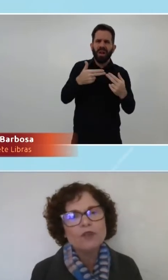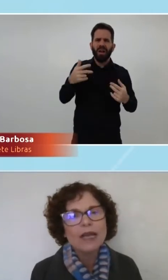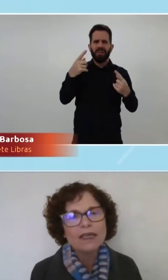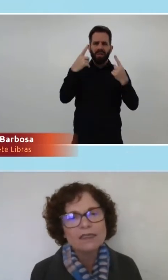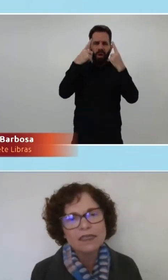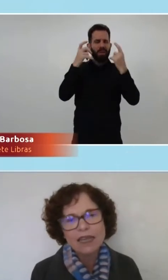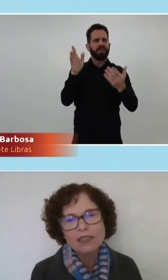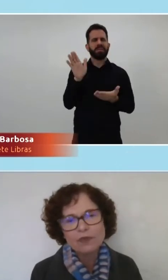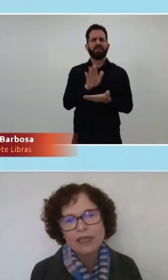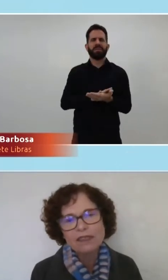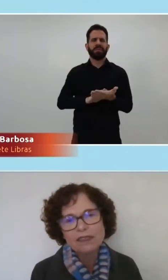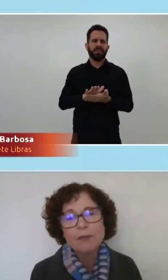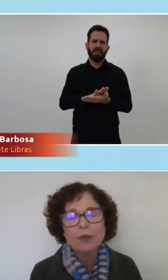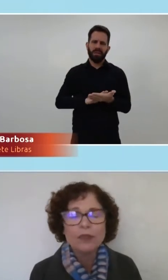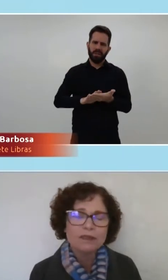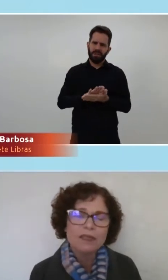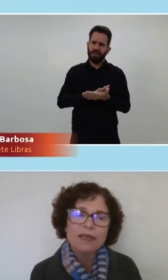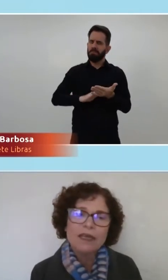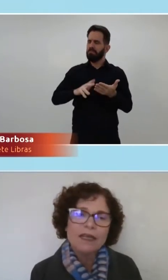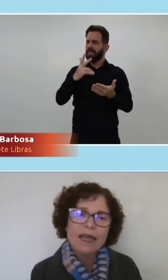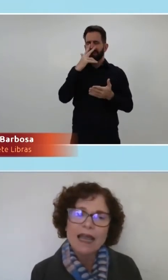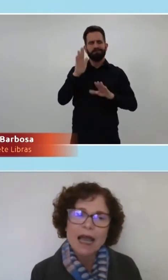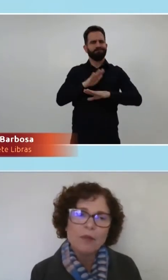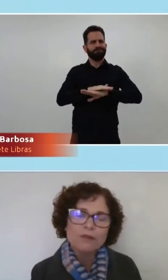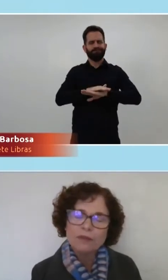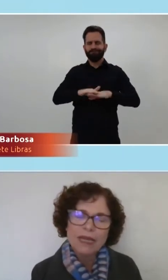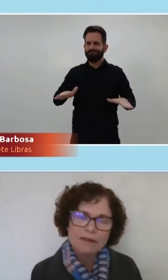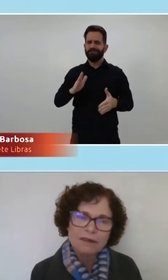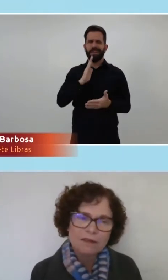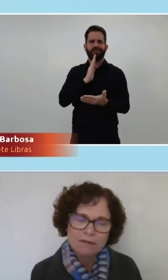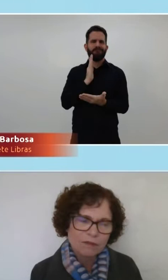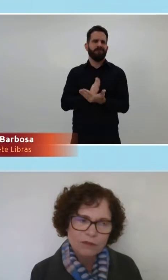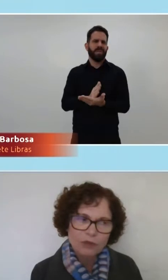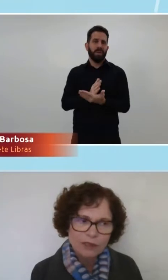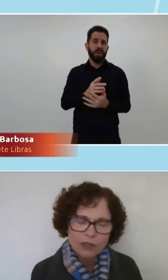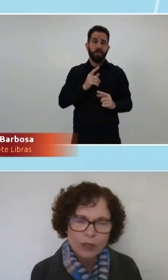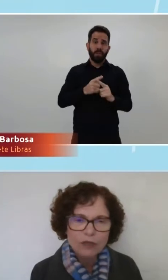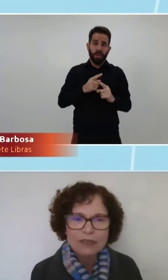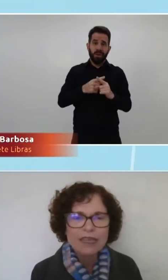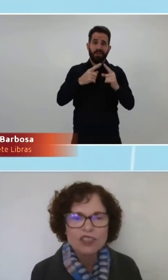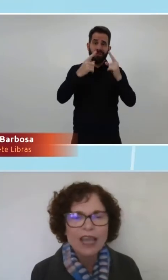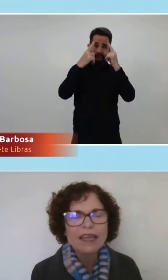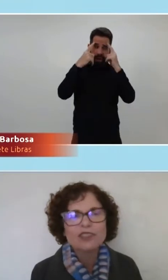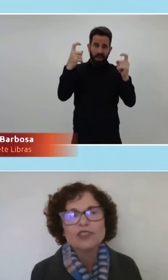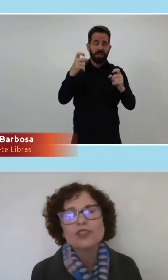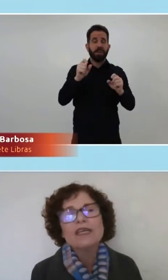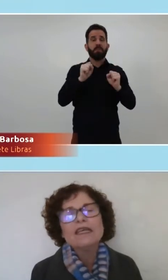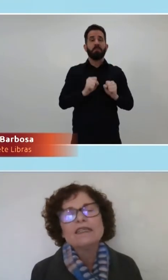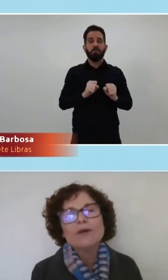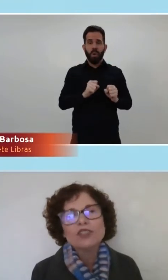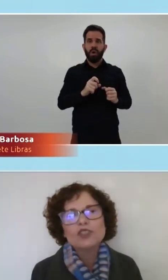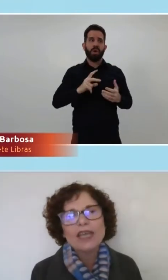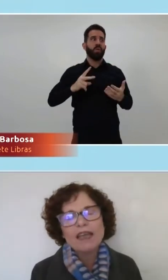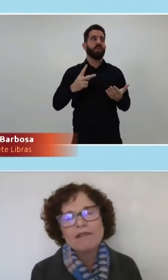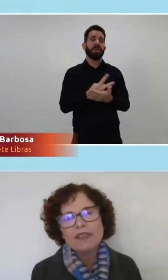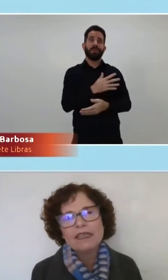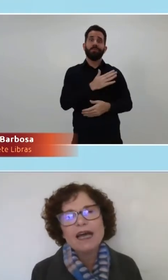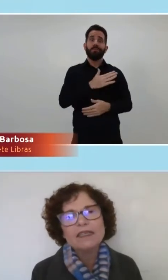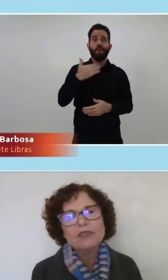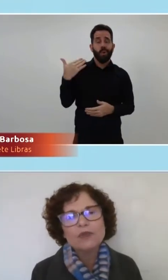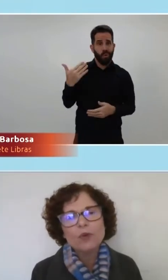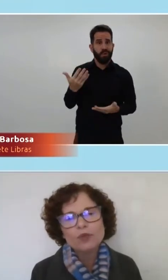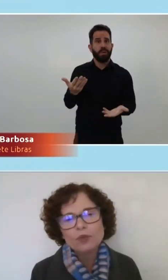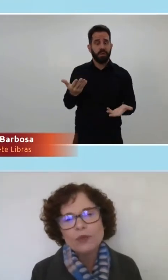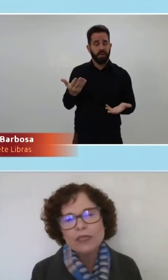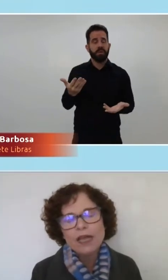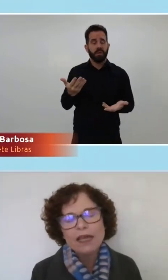de violência que às vezes depois, né, acabam, né, se tornando tragédias. Então a gente quer evitar